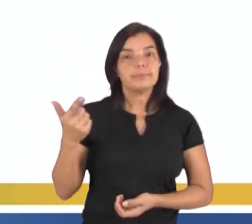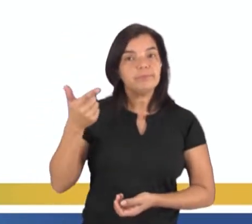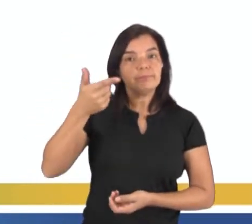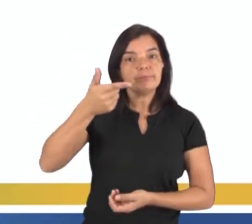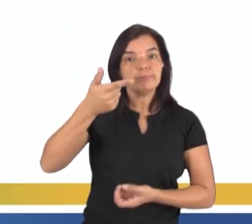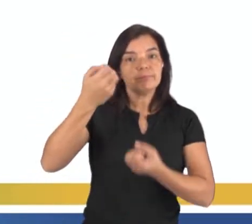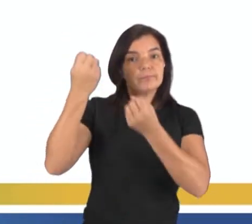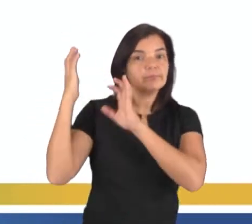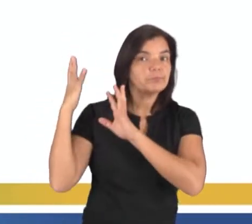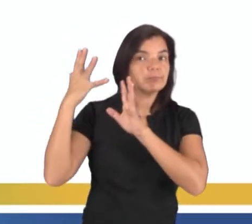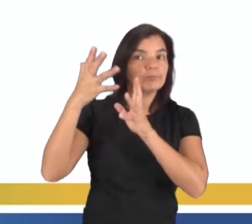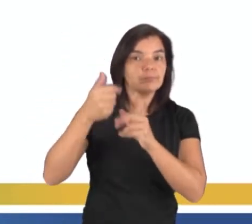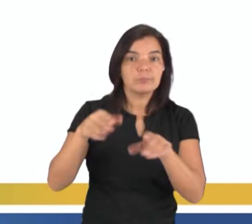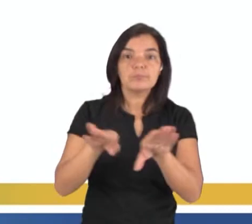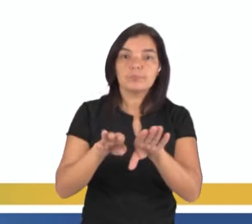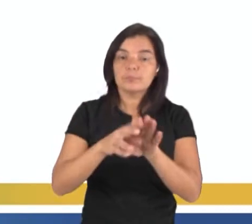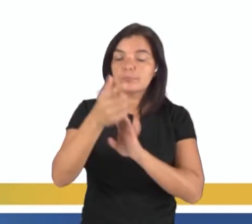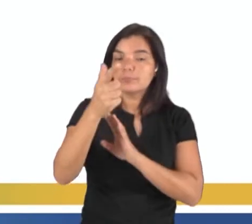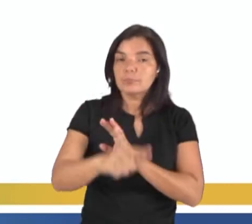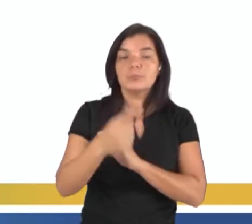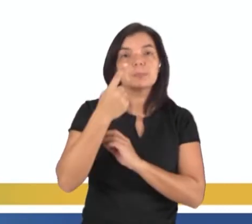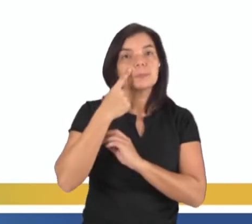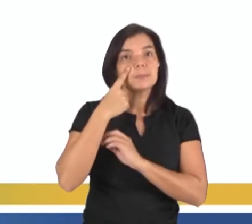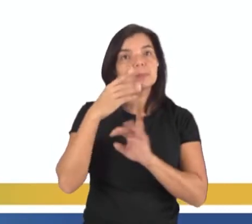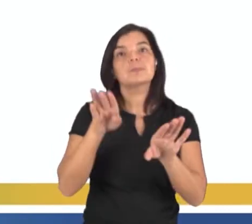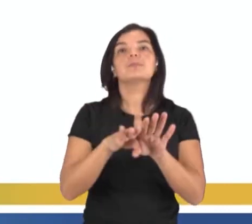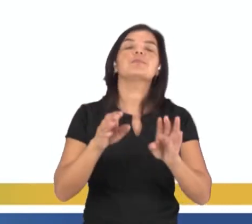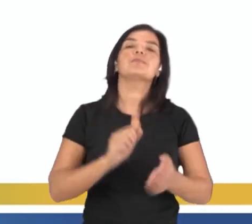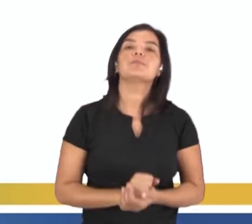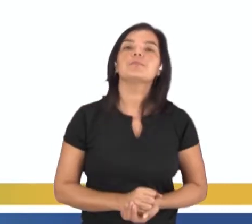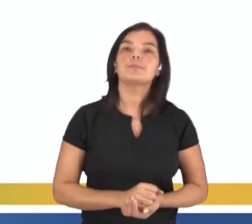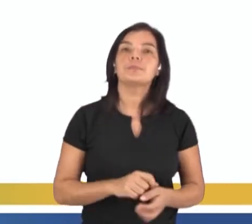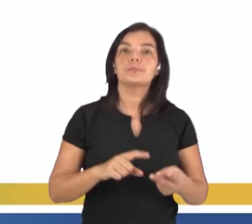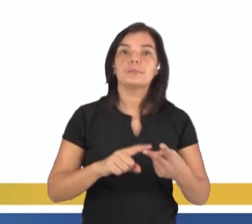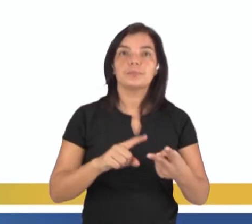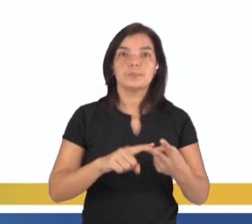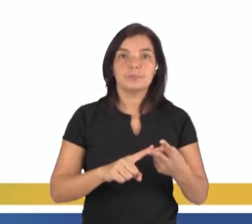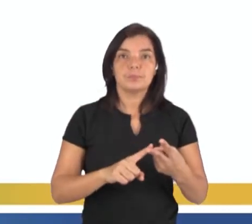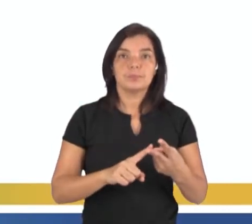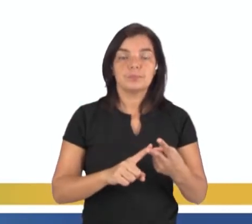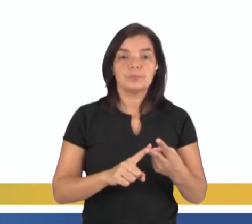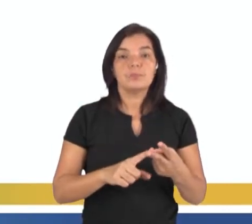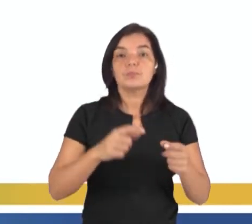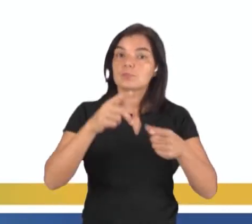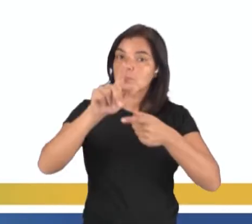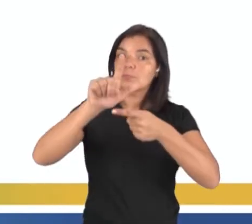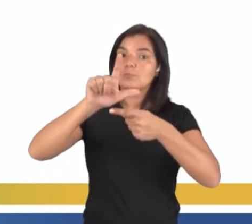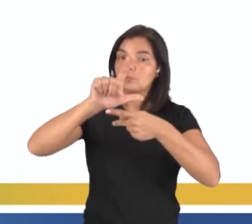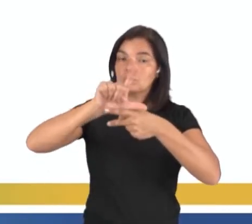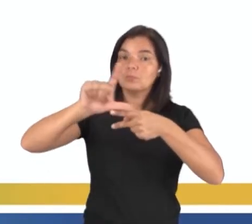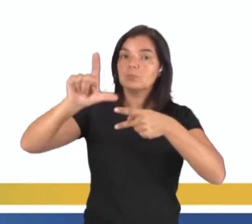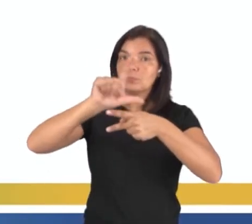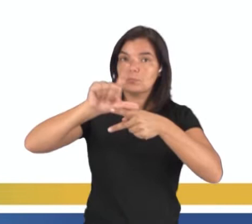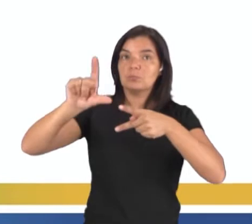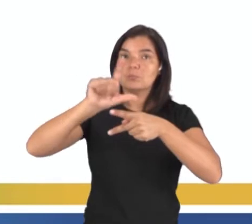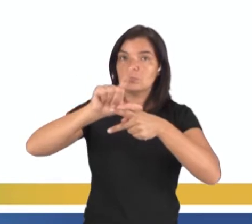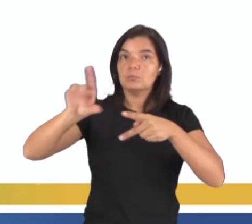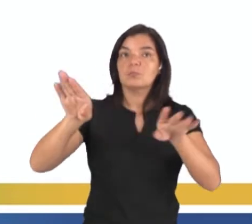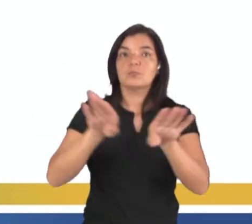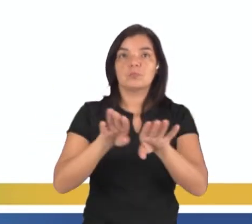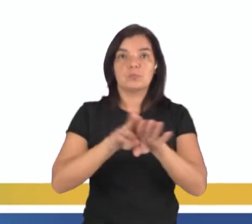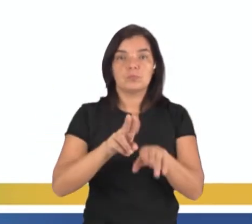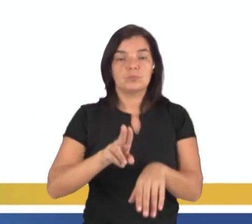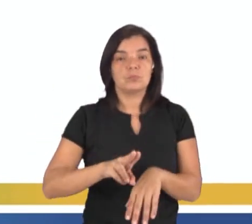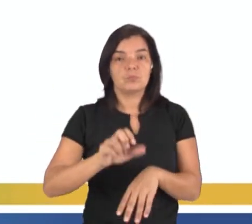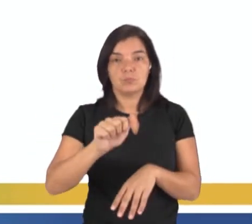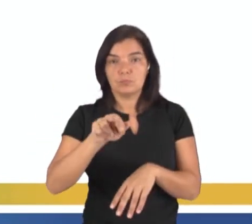he, she e it, que é a terceira pessoa, a gente usa was. Quando a gente fala sobre os plurais, que é you, we, they, nós vamos